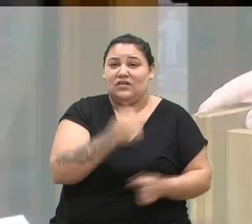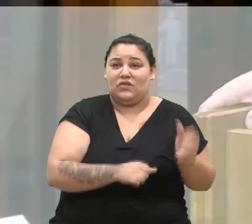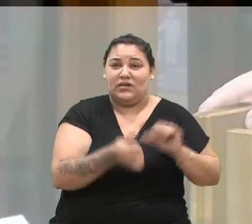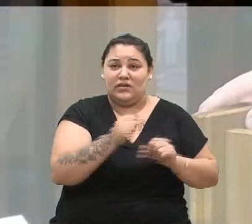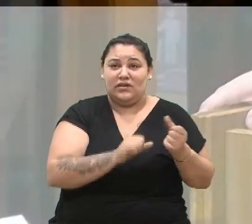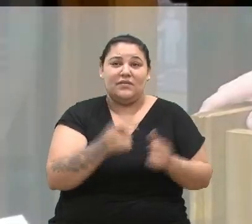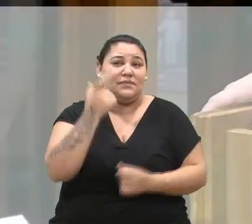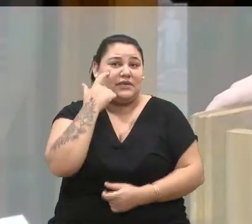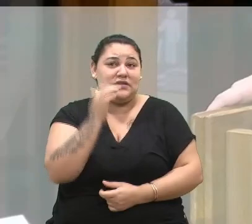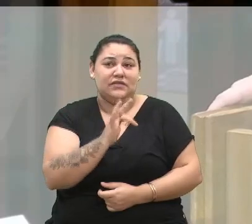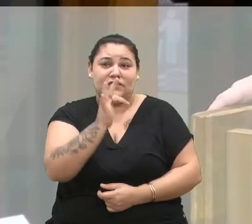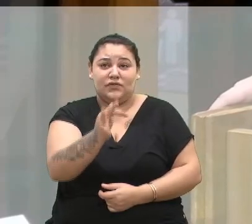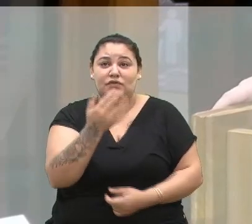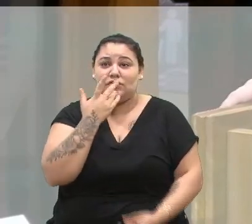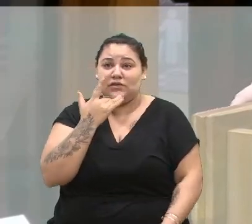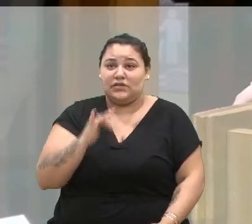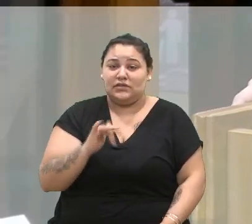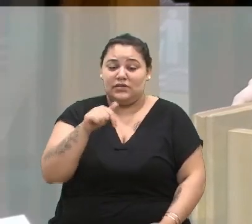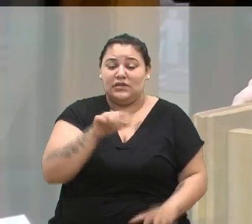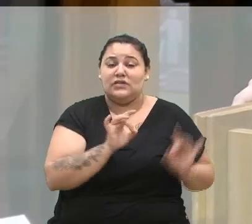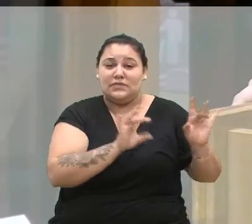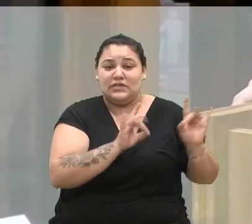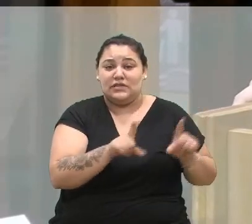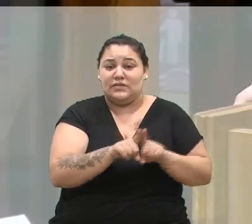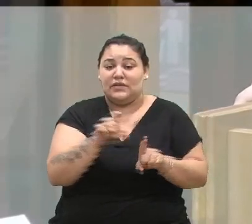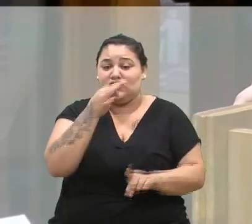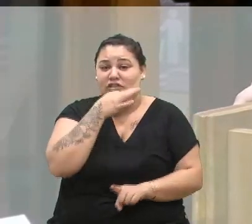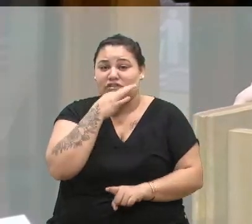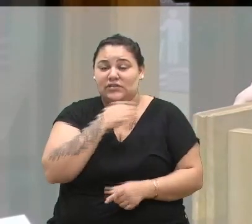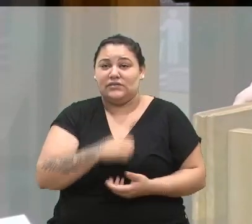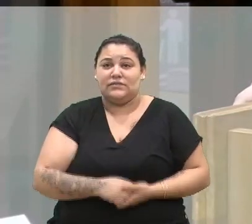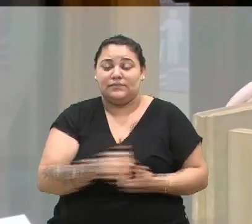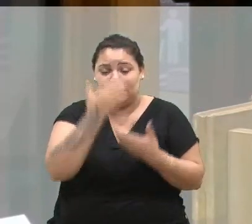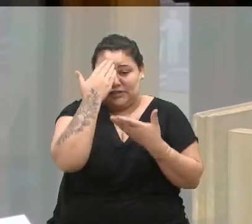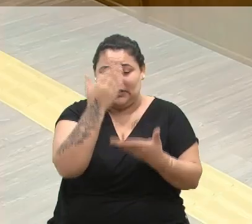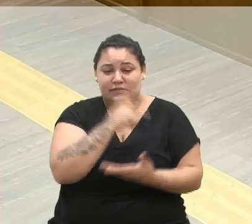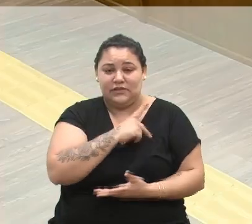e pensando no futuro das crianças, em especial de Caxias do Sul. Obrigado, presidente.